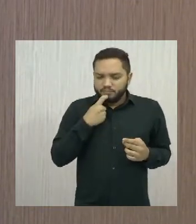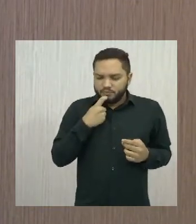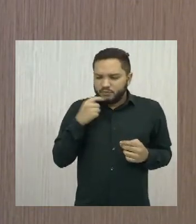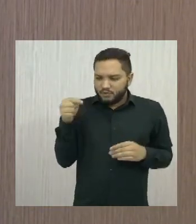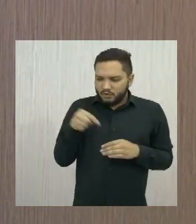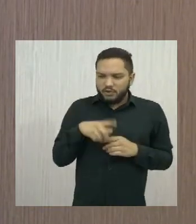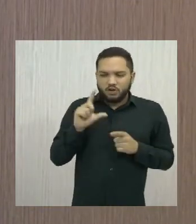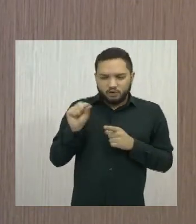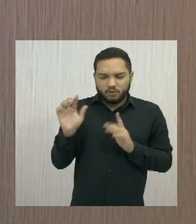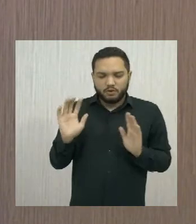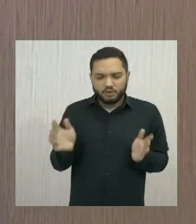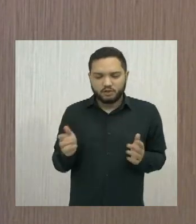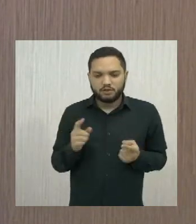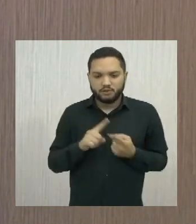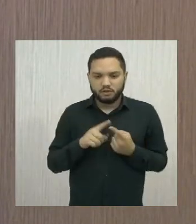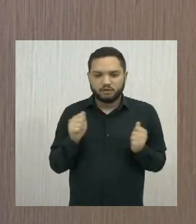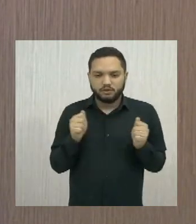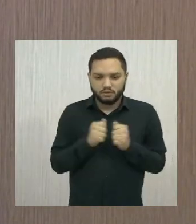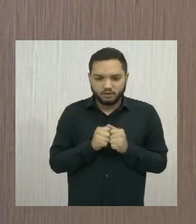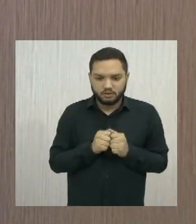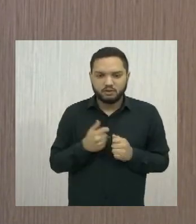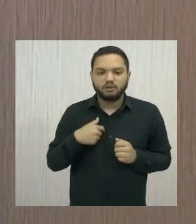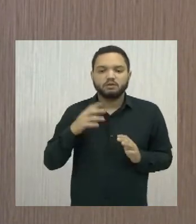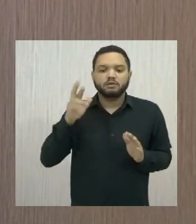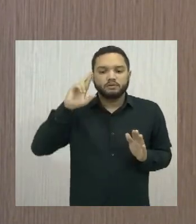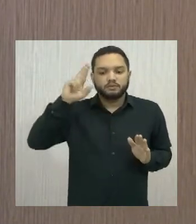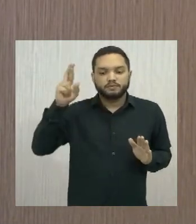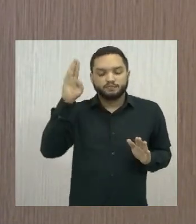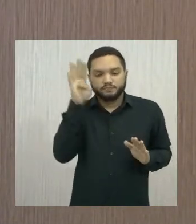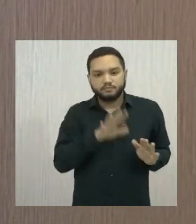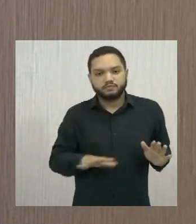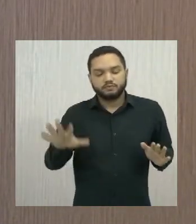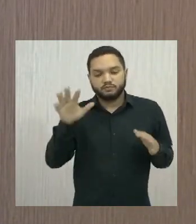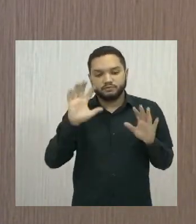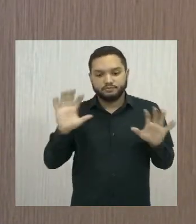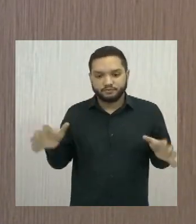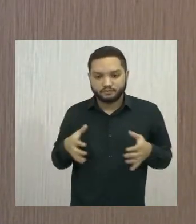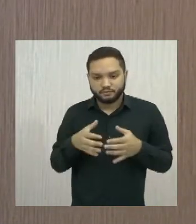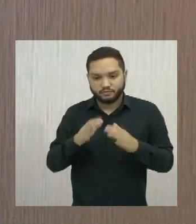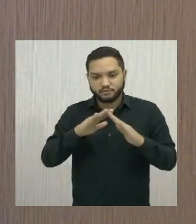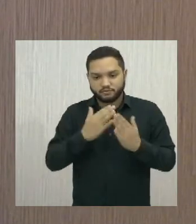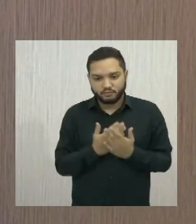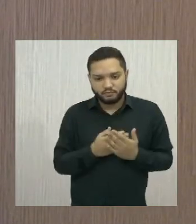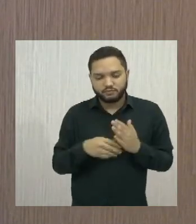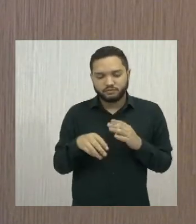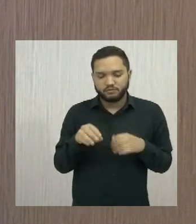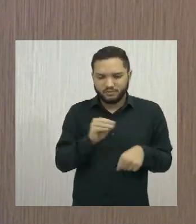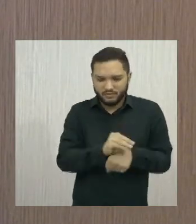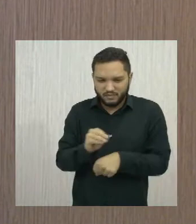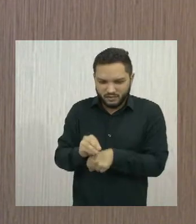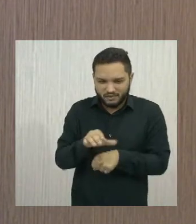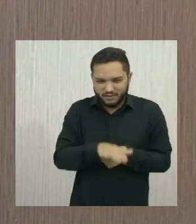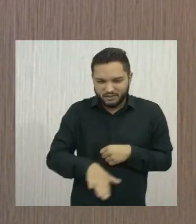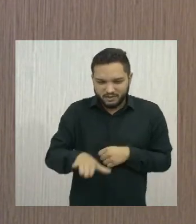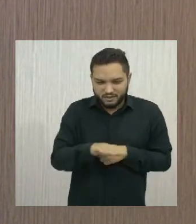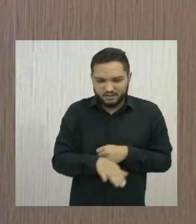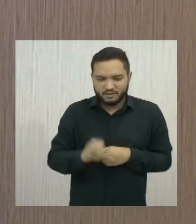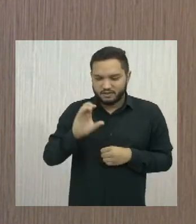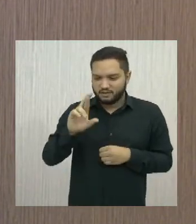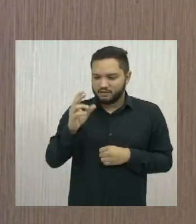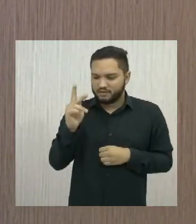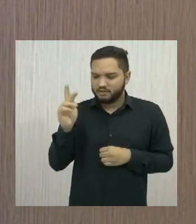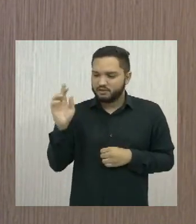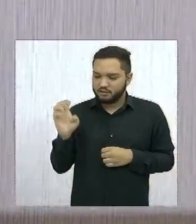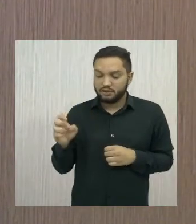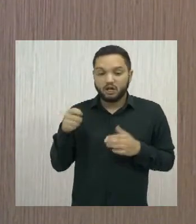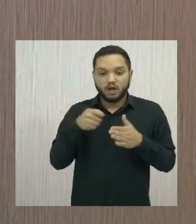Eu tive essa responsabilidade de coordenar nacionalmente uma frente de creches e pré-escolas e pequenas escolas que lutava